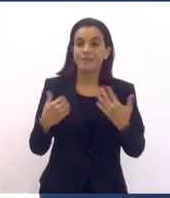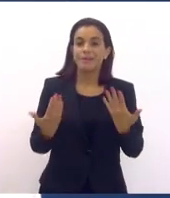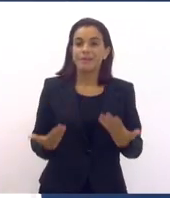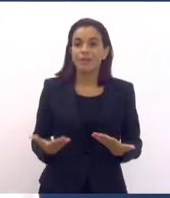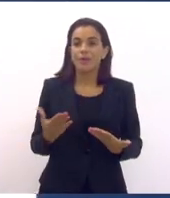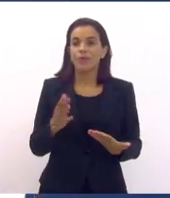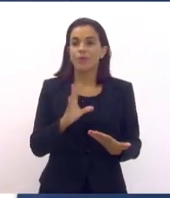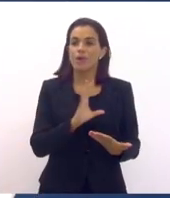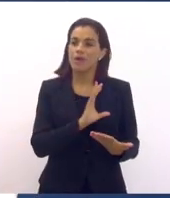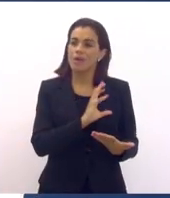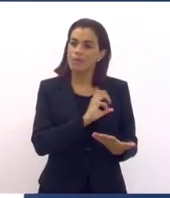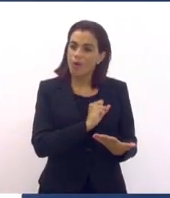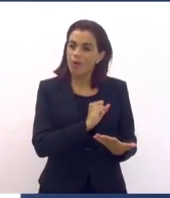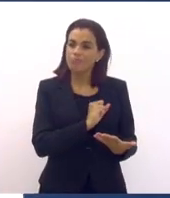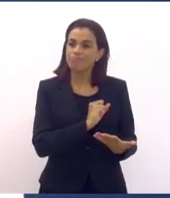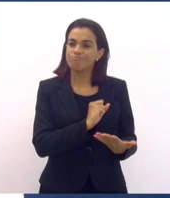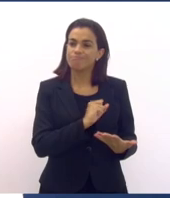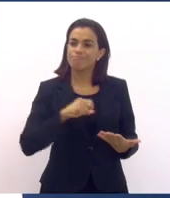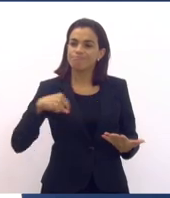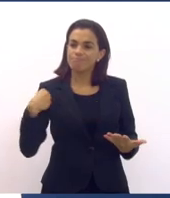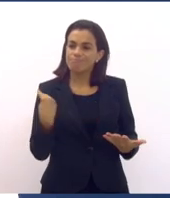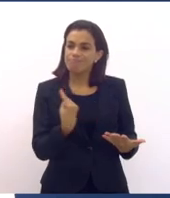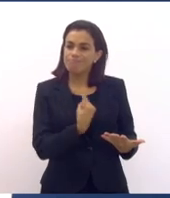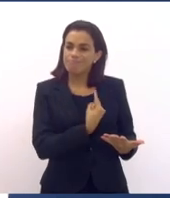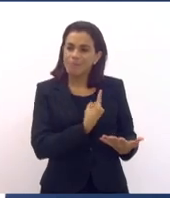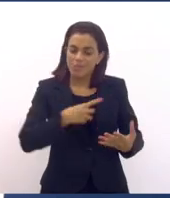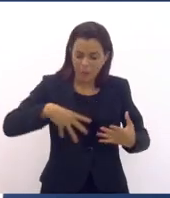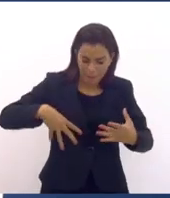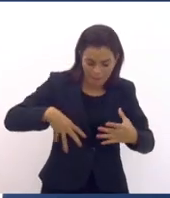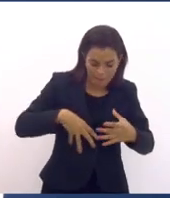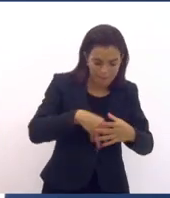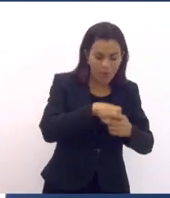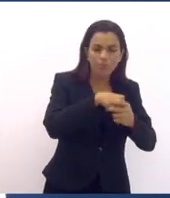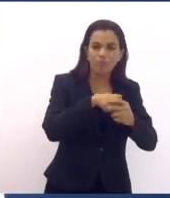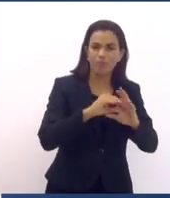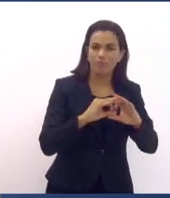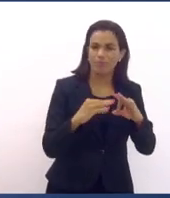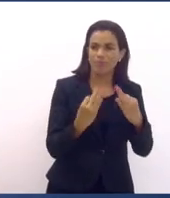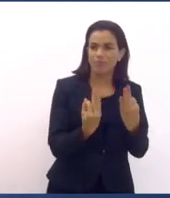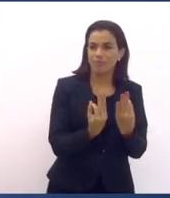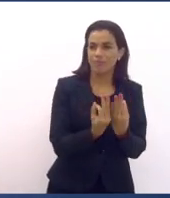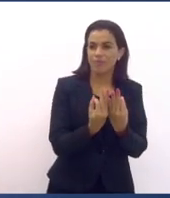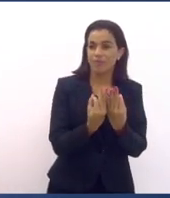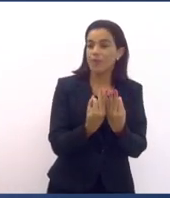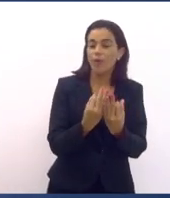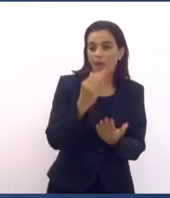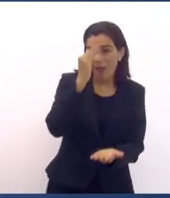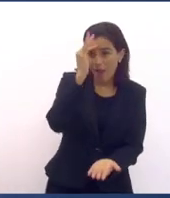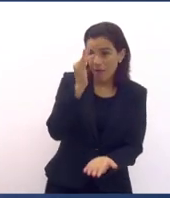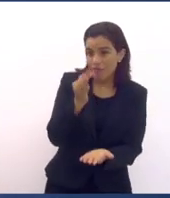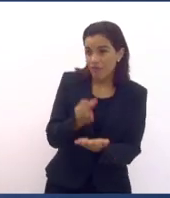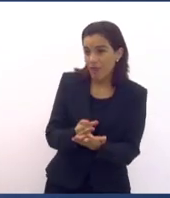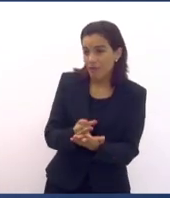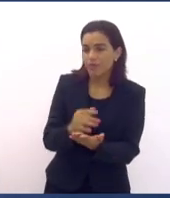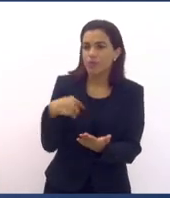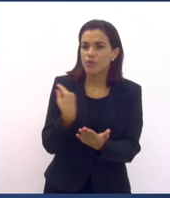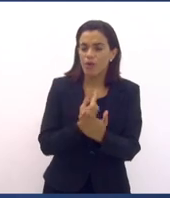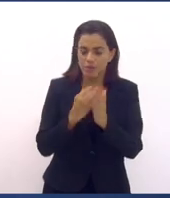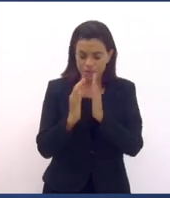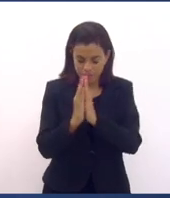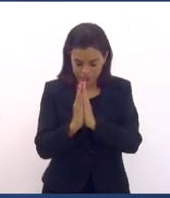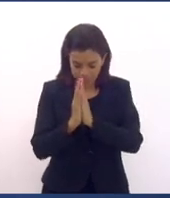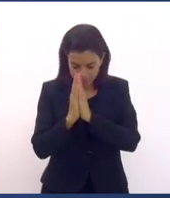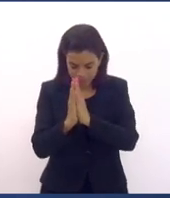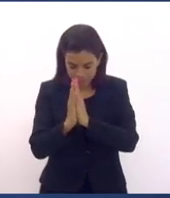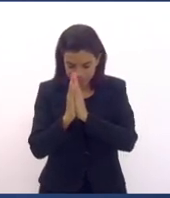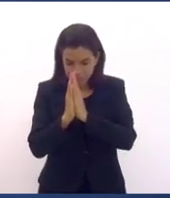Amor nós vamos ah fazer penetrar nas famílias a fé senhor nós Oramos para que